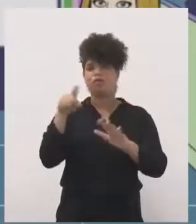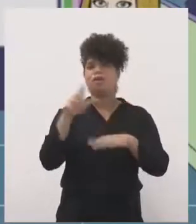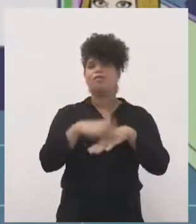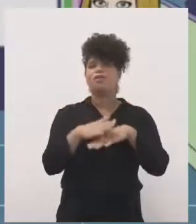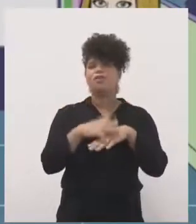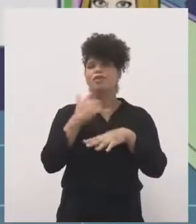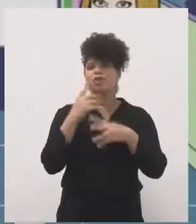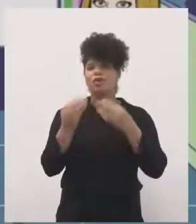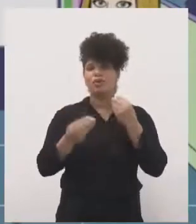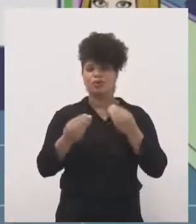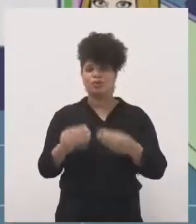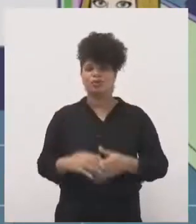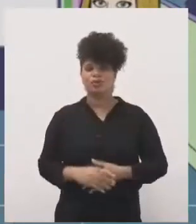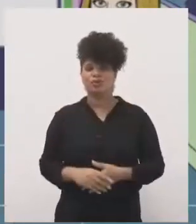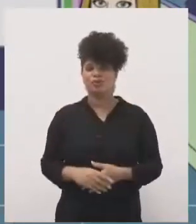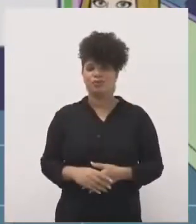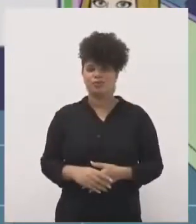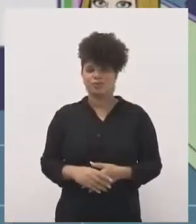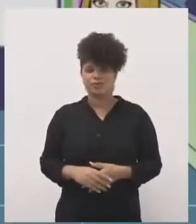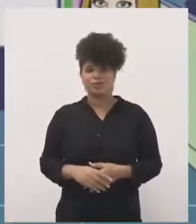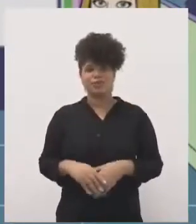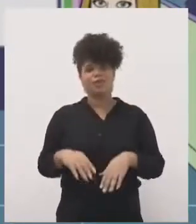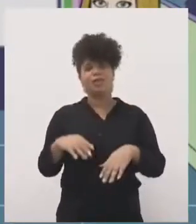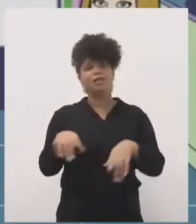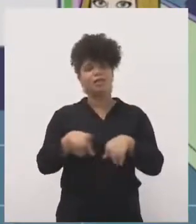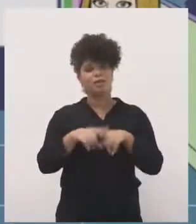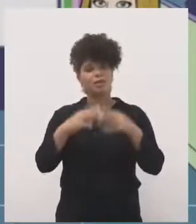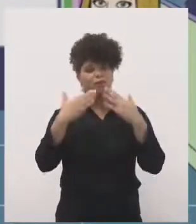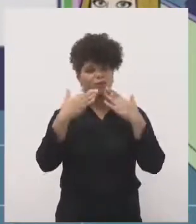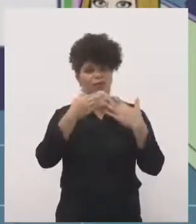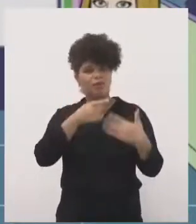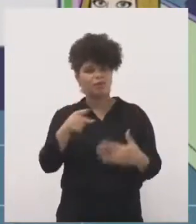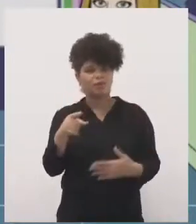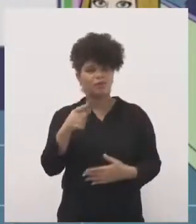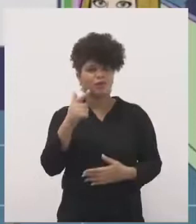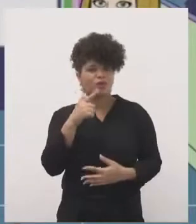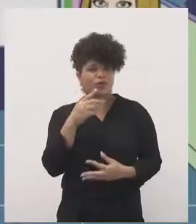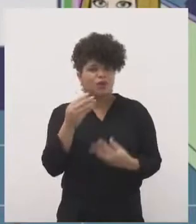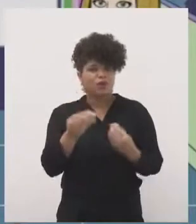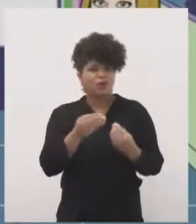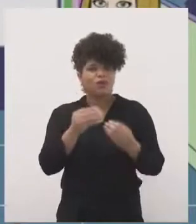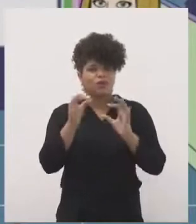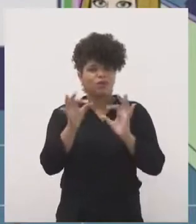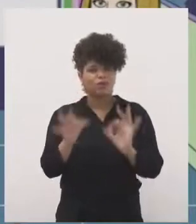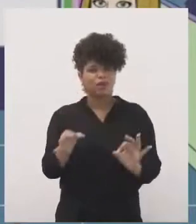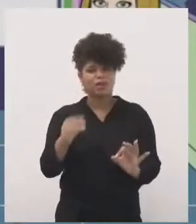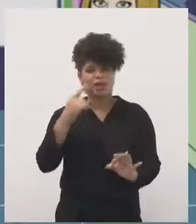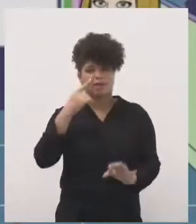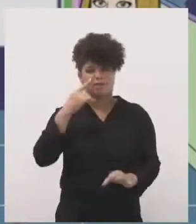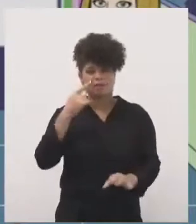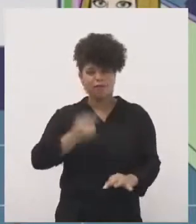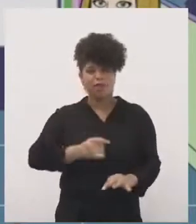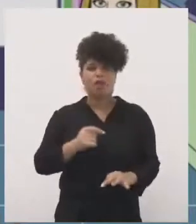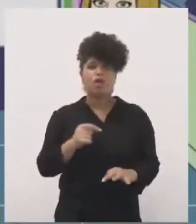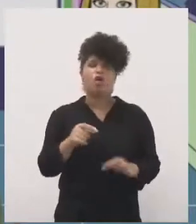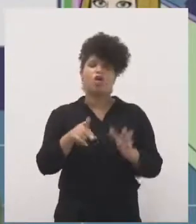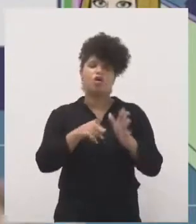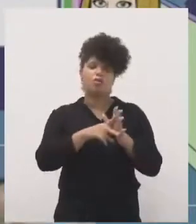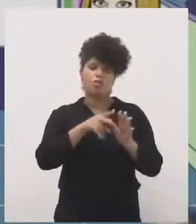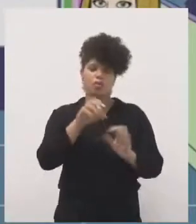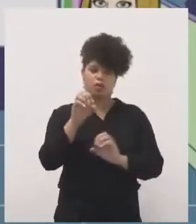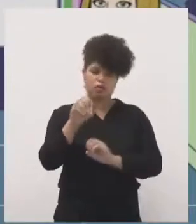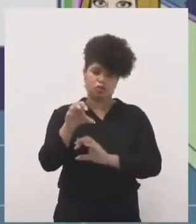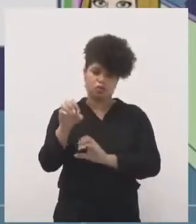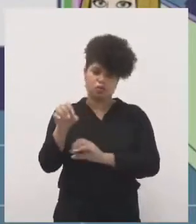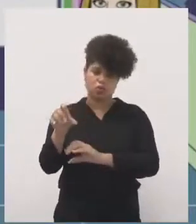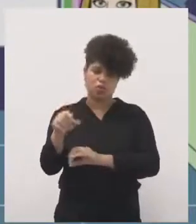isso. E vou mostrar também como que vocês saibam, você tem como se certificar de que sua conta é educacional, ou saber que